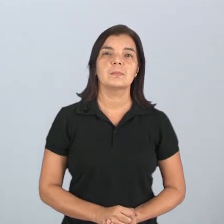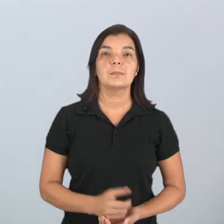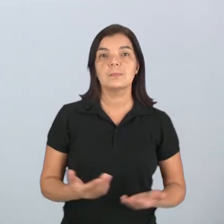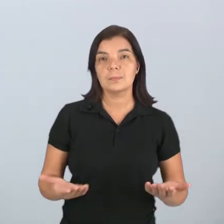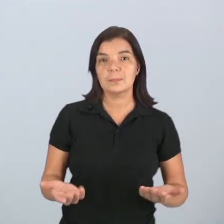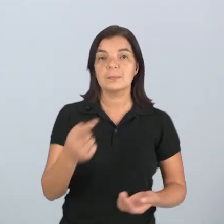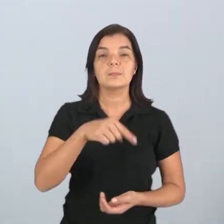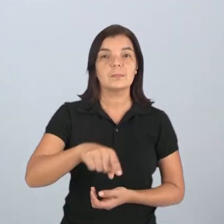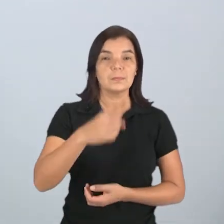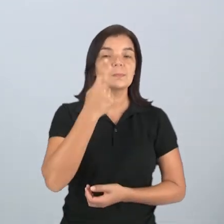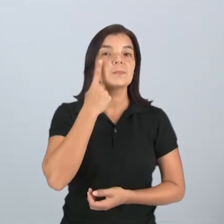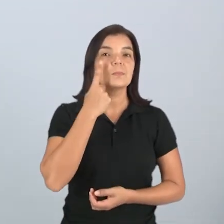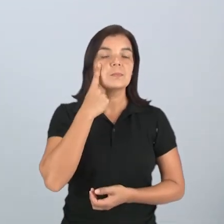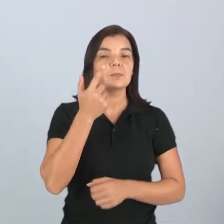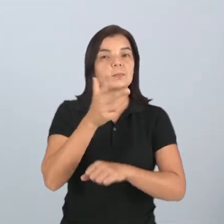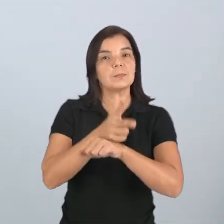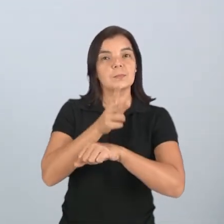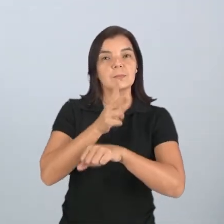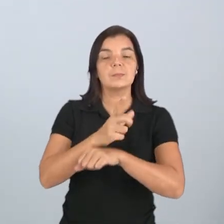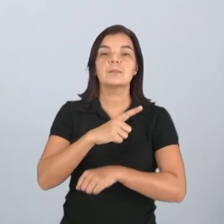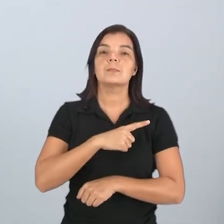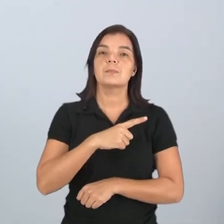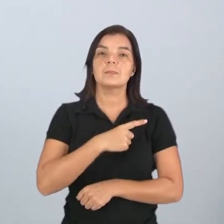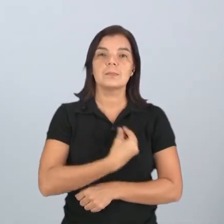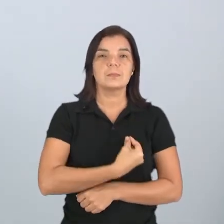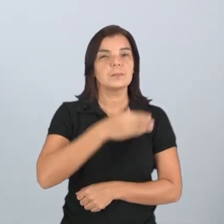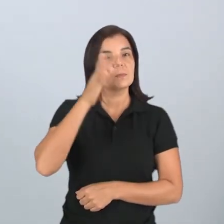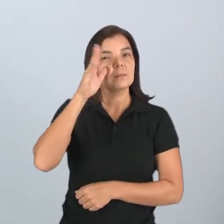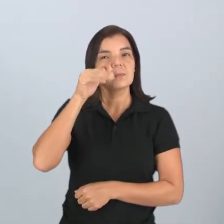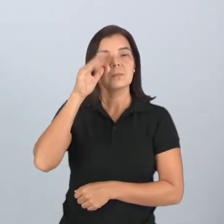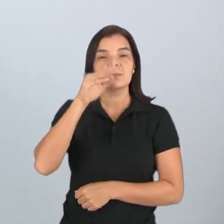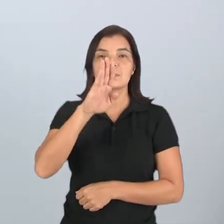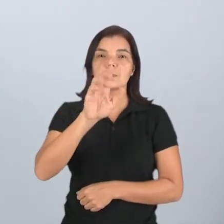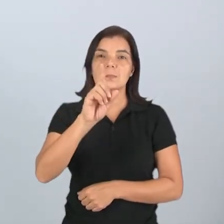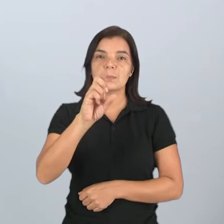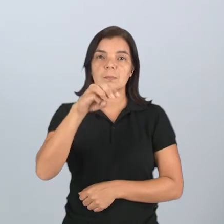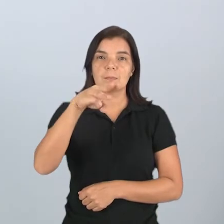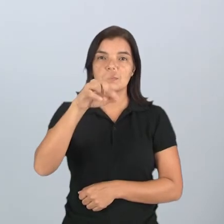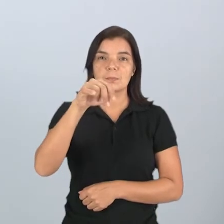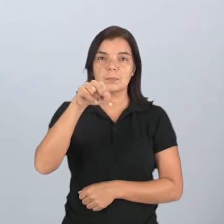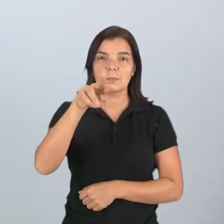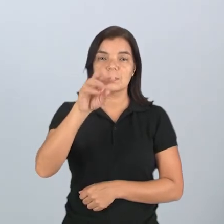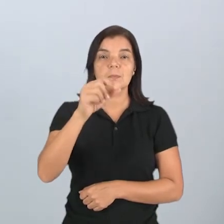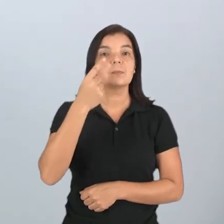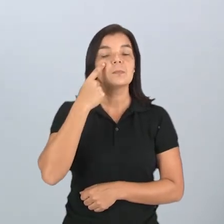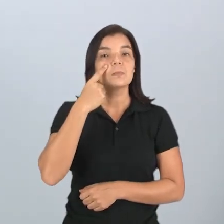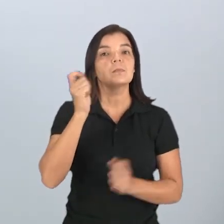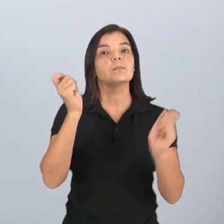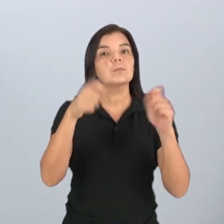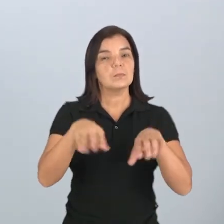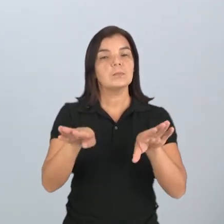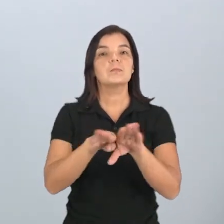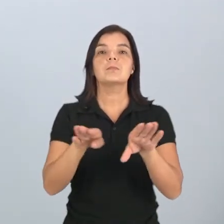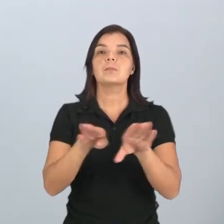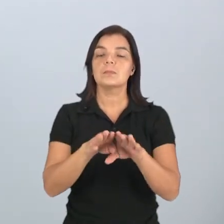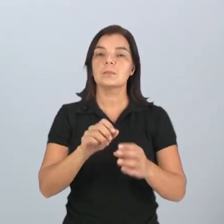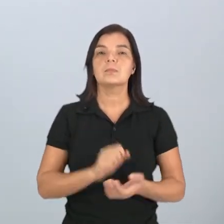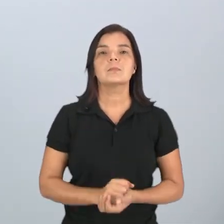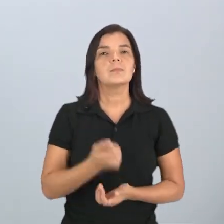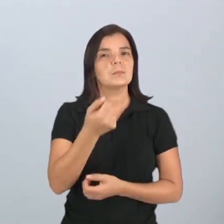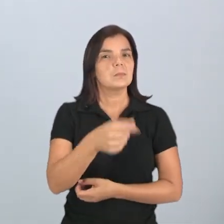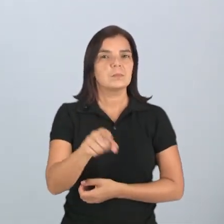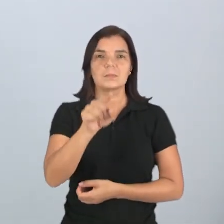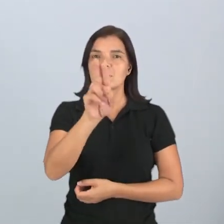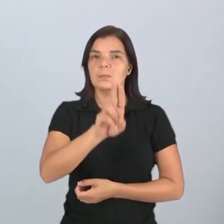Então, como vocês puderam ver no vídeo, existem várias curiosidades sobre o badminton, né? Então, vocês podem ver que também a gente não